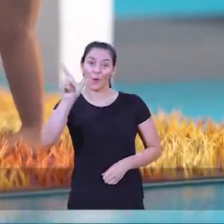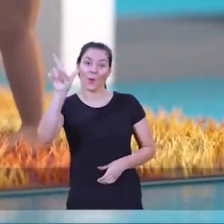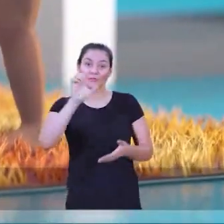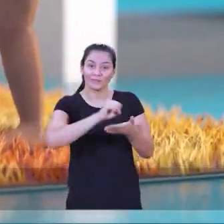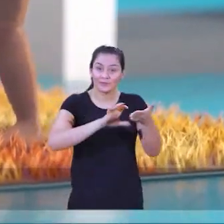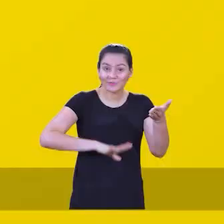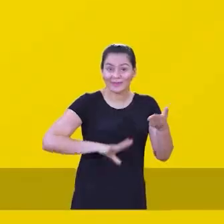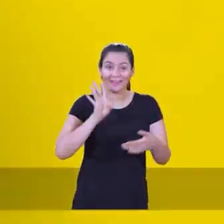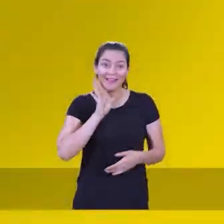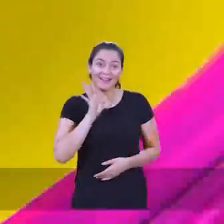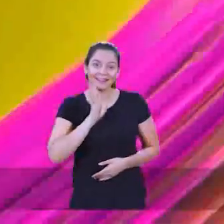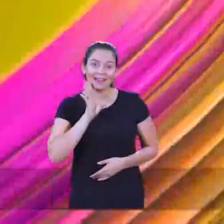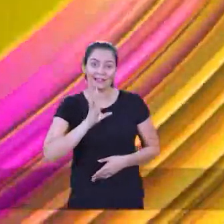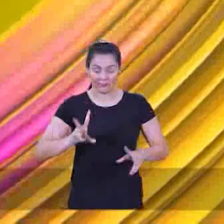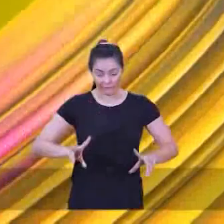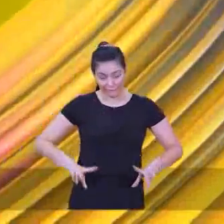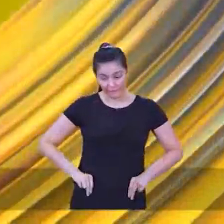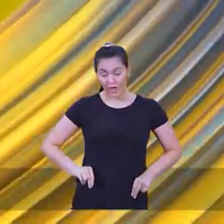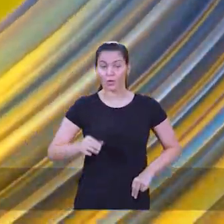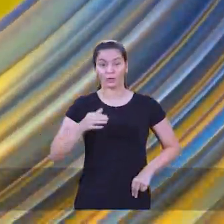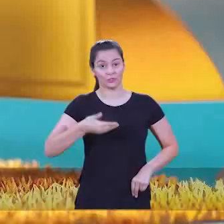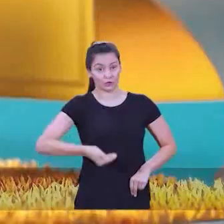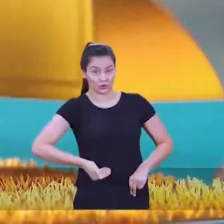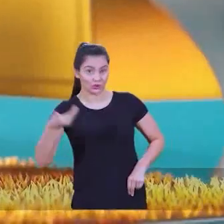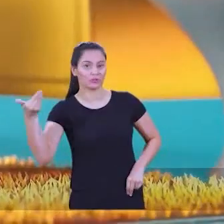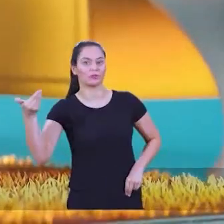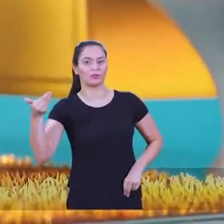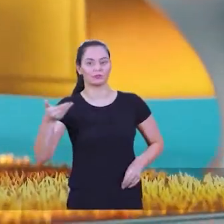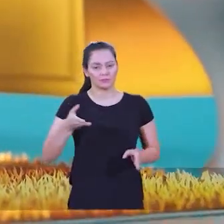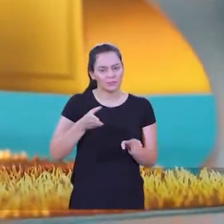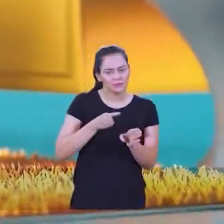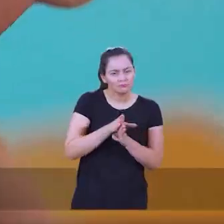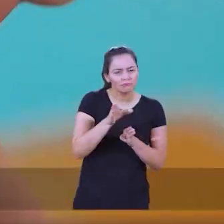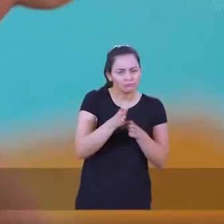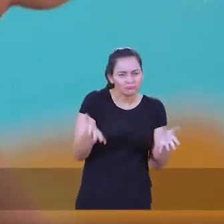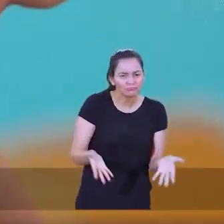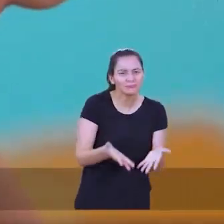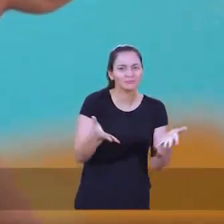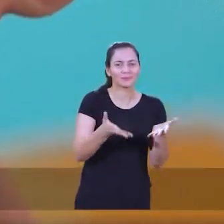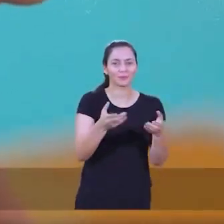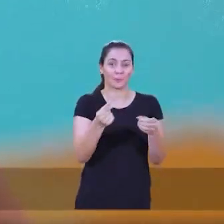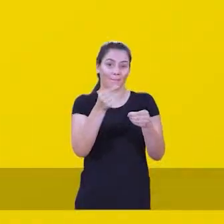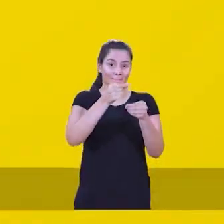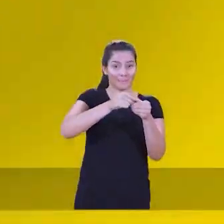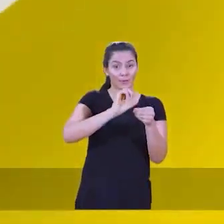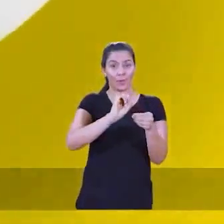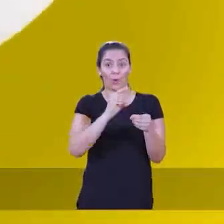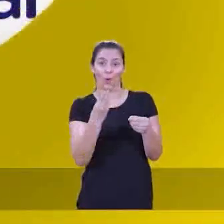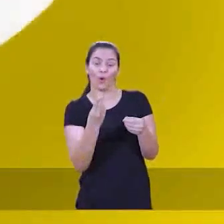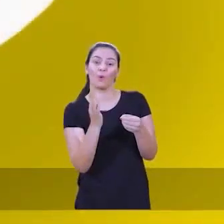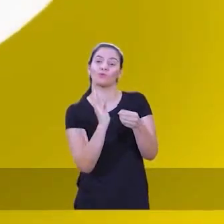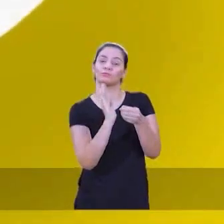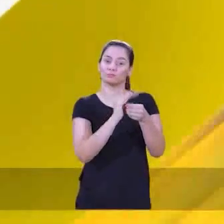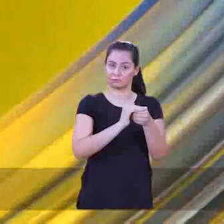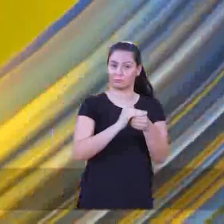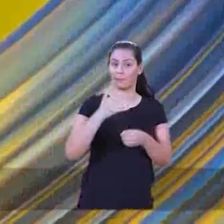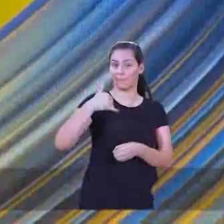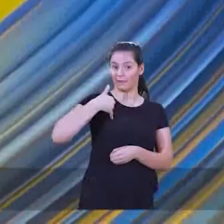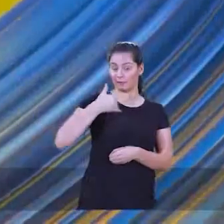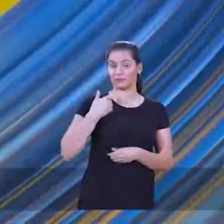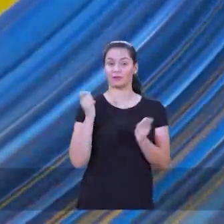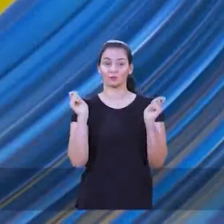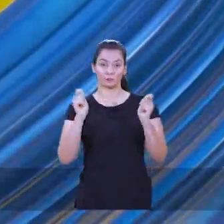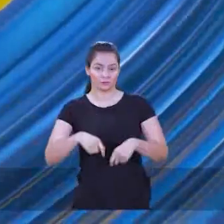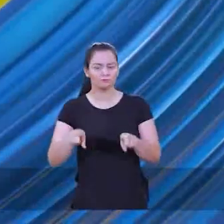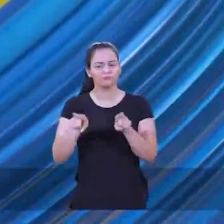pode ser divertida é o desfraude. Comece incentivando o uso do pinico ou do vaso sanitário. Nessa idade, a criança também